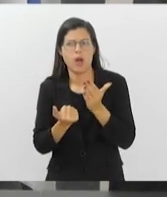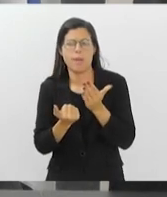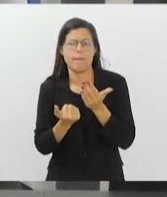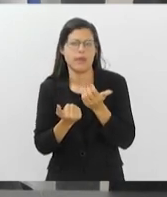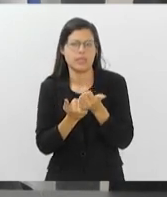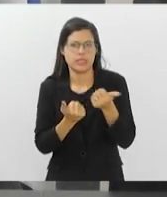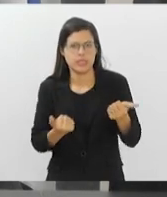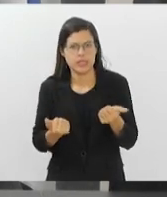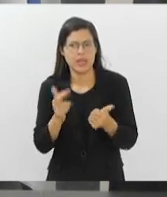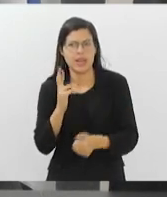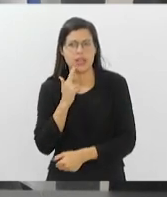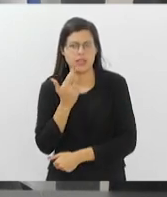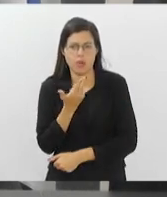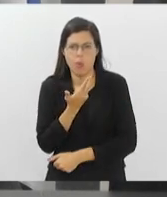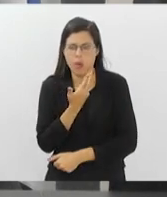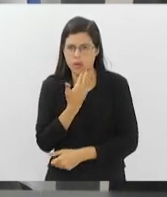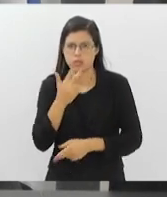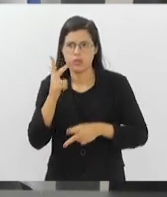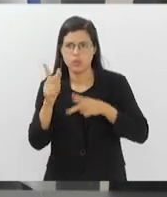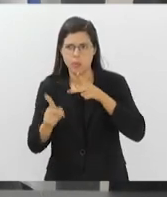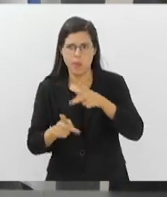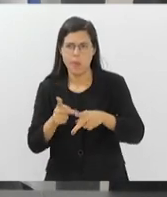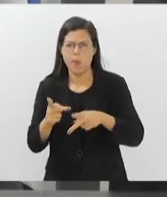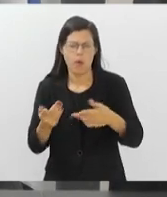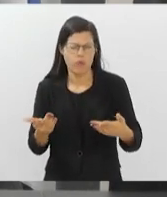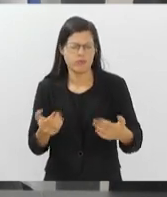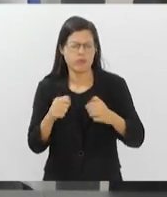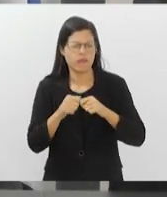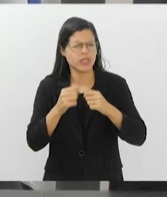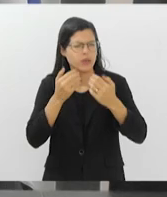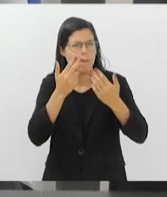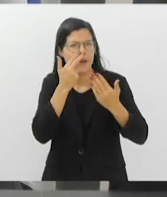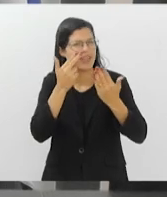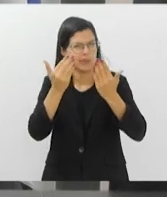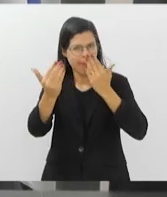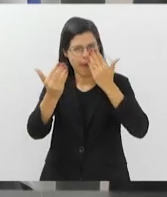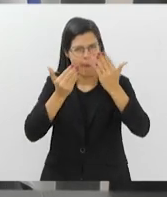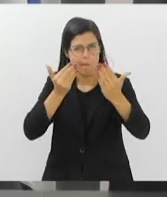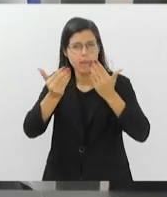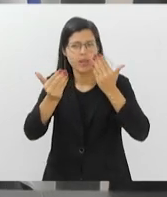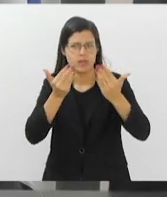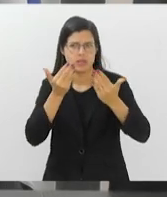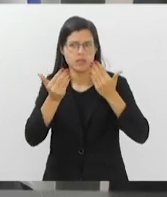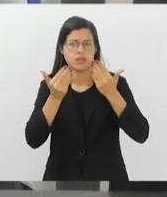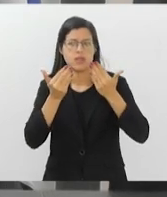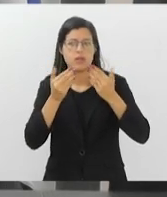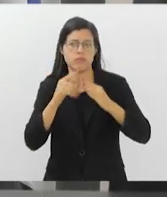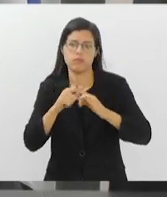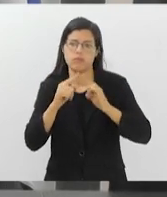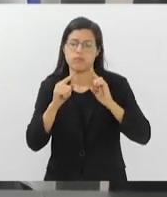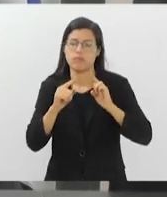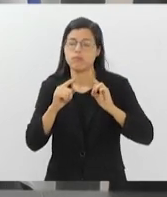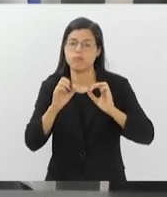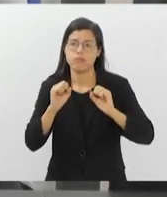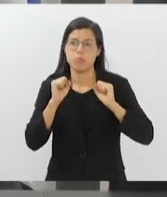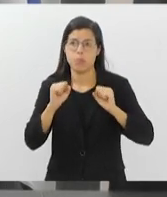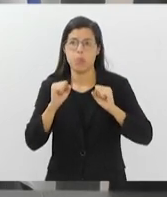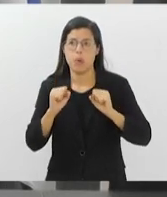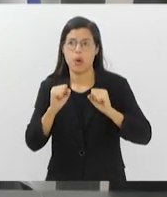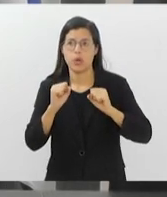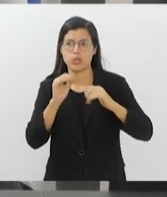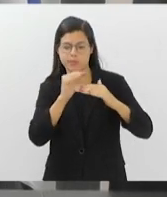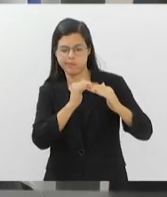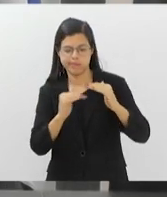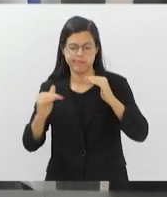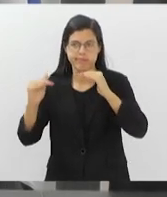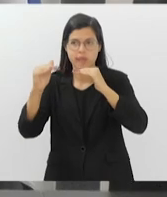são obrigação de qualquer... Eu estou fazendo um exercício aqui exagerado, mas pode ainda subir um ponto a mais, um degrau